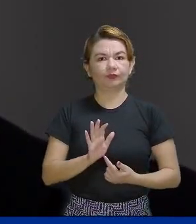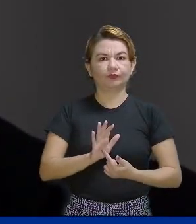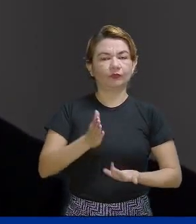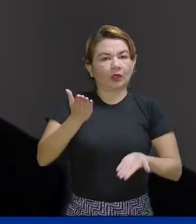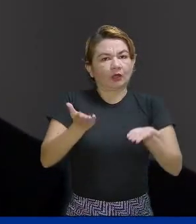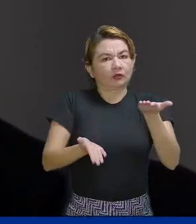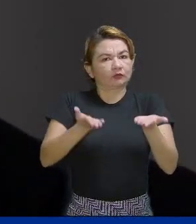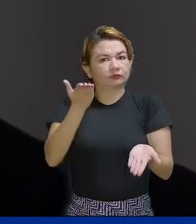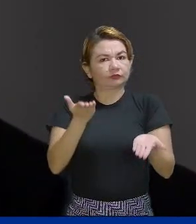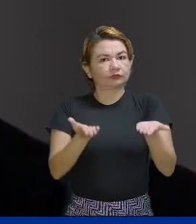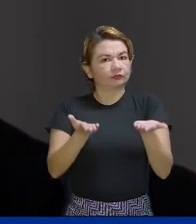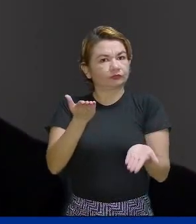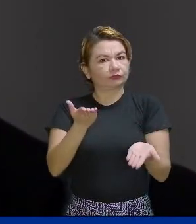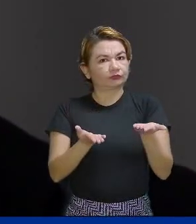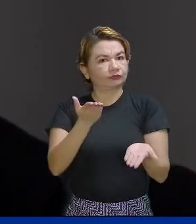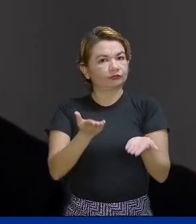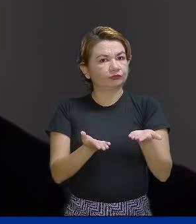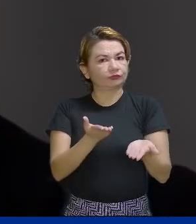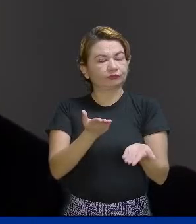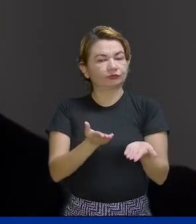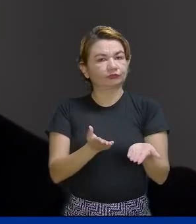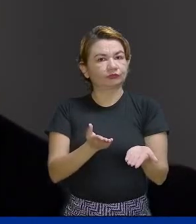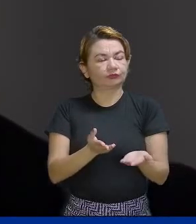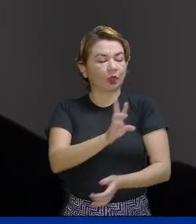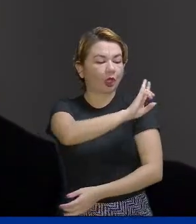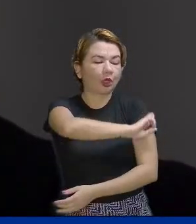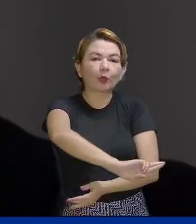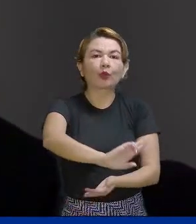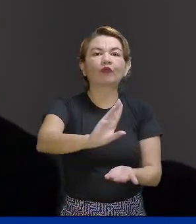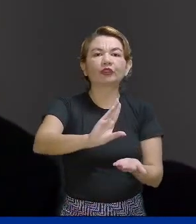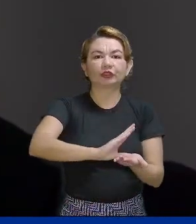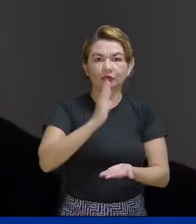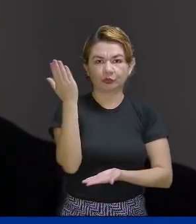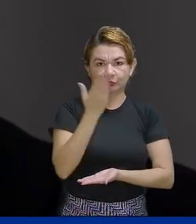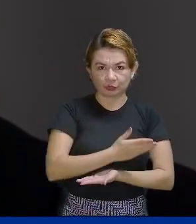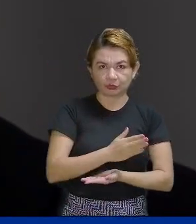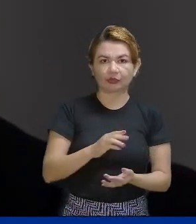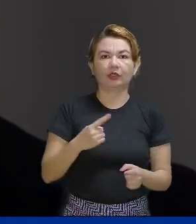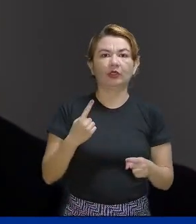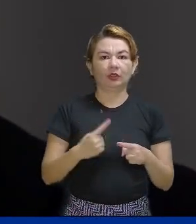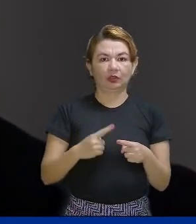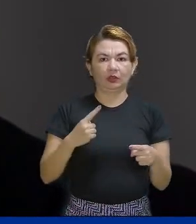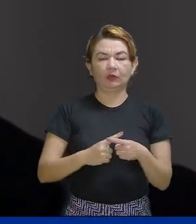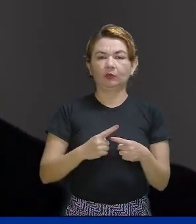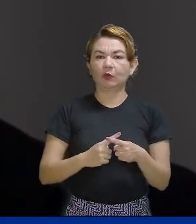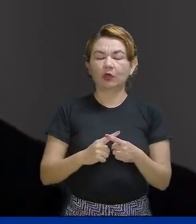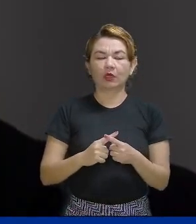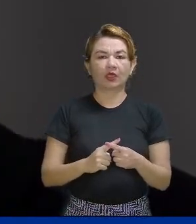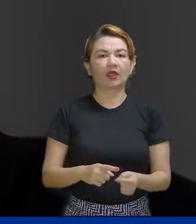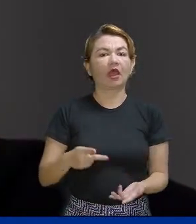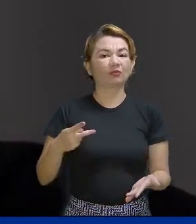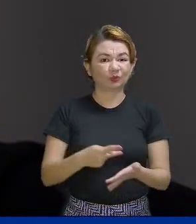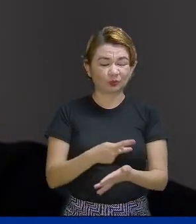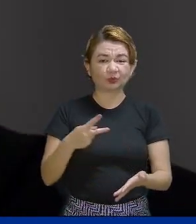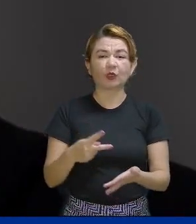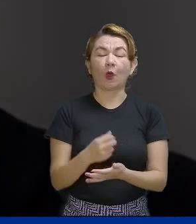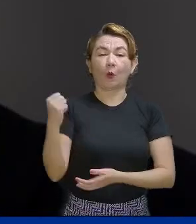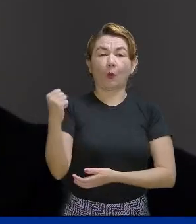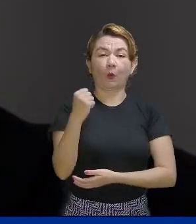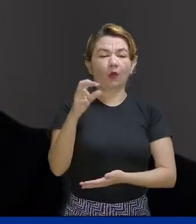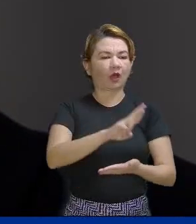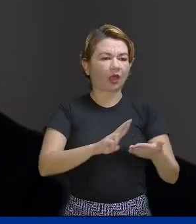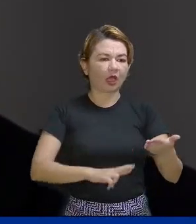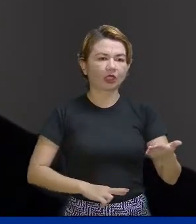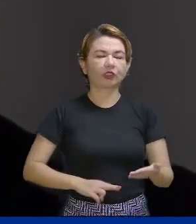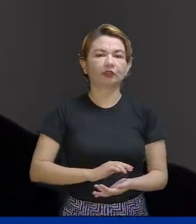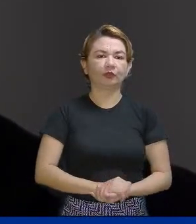proporcionalidade e a razoabilidade da desaprovação das contas, dada a relevância das irregularidades. É o relatório, senhor